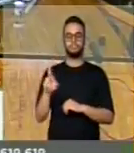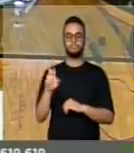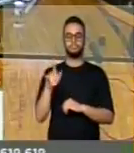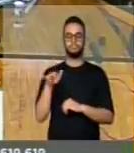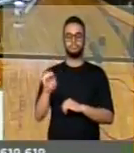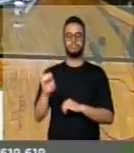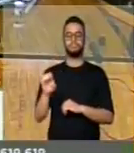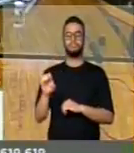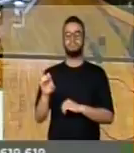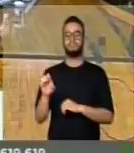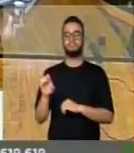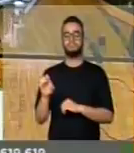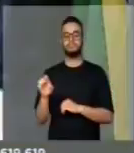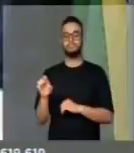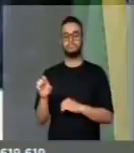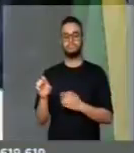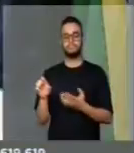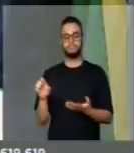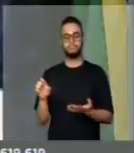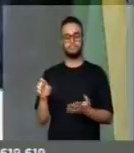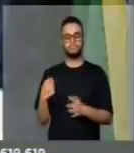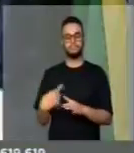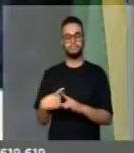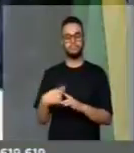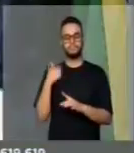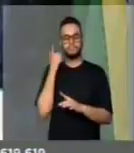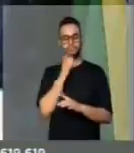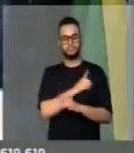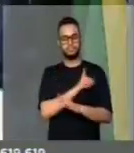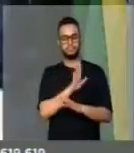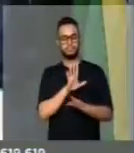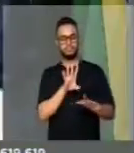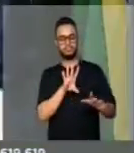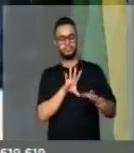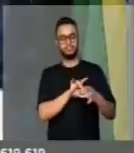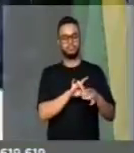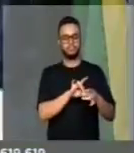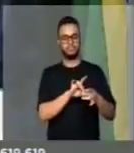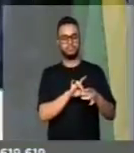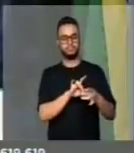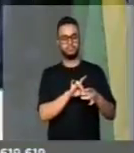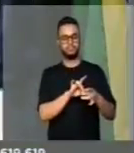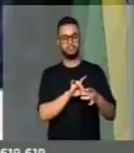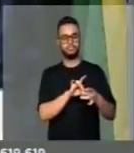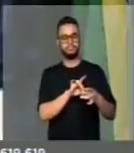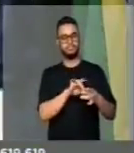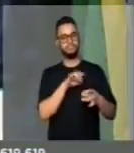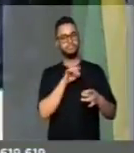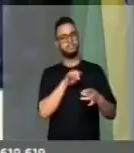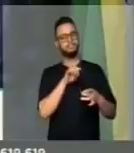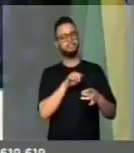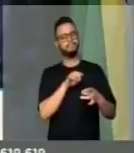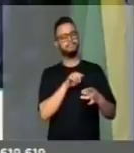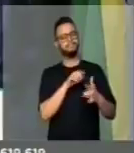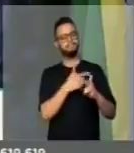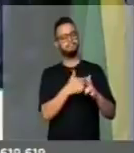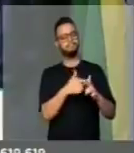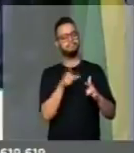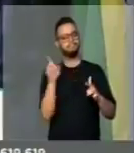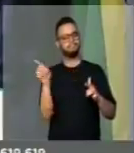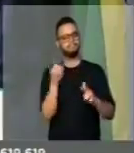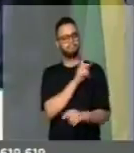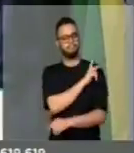que entra sintonizado exatamente com essa questão que o Piauí